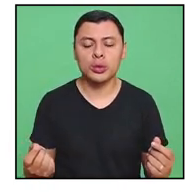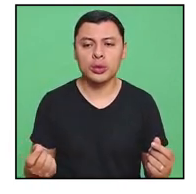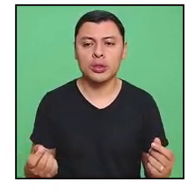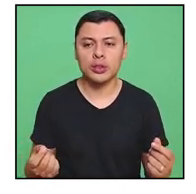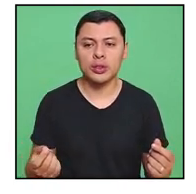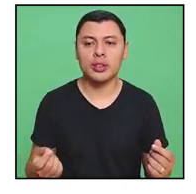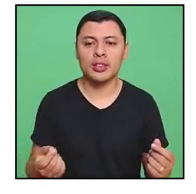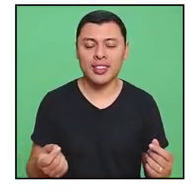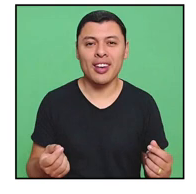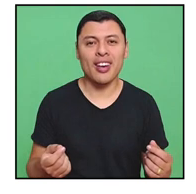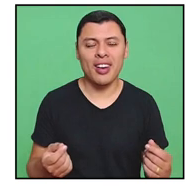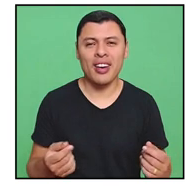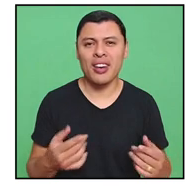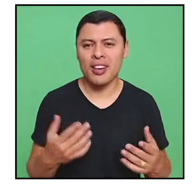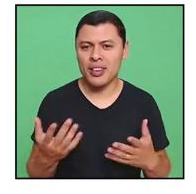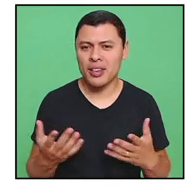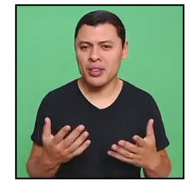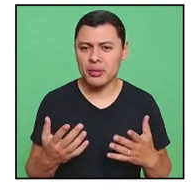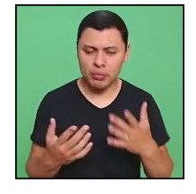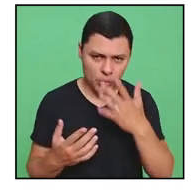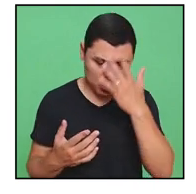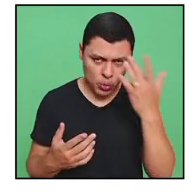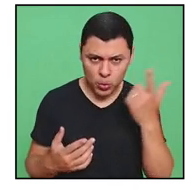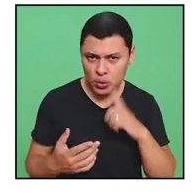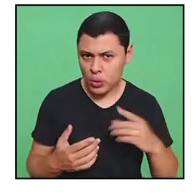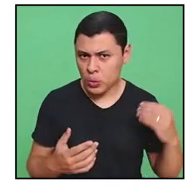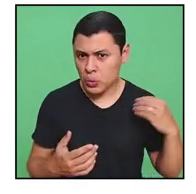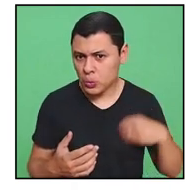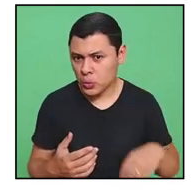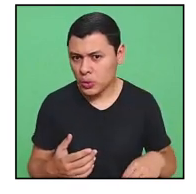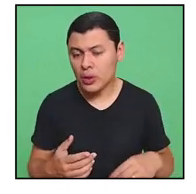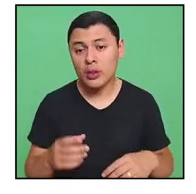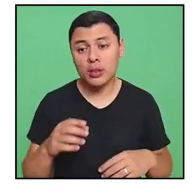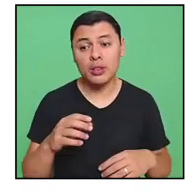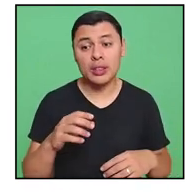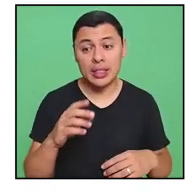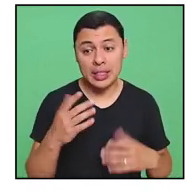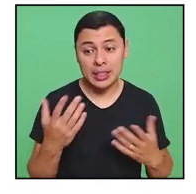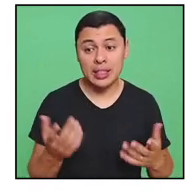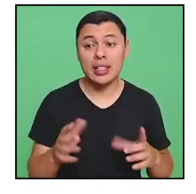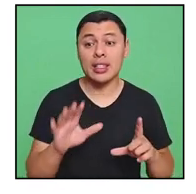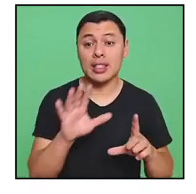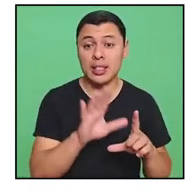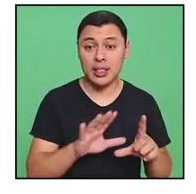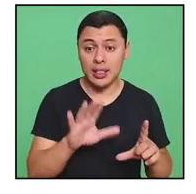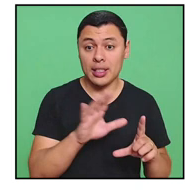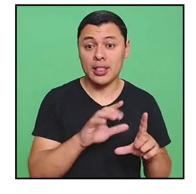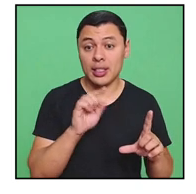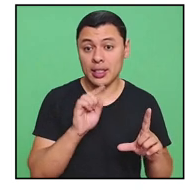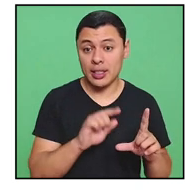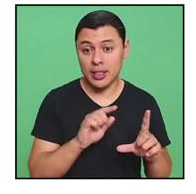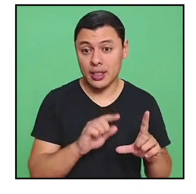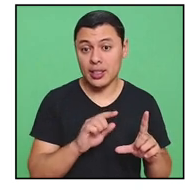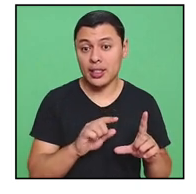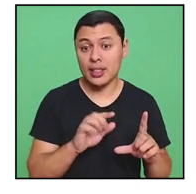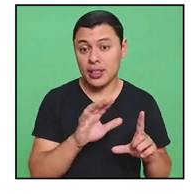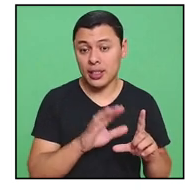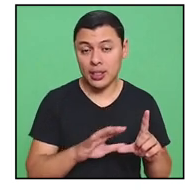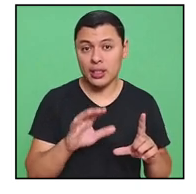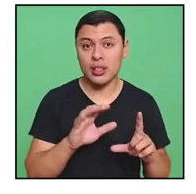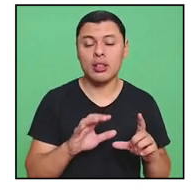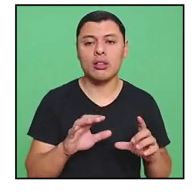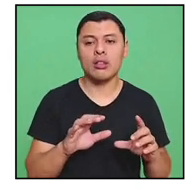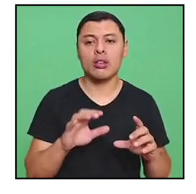bem. né? Não, se eu entendi bem, acho que as plataformas, as plataformas curadas, ou